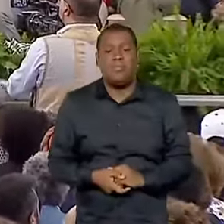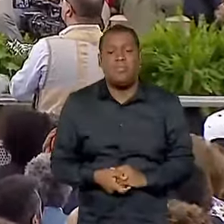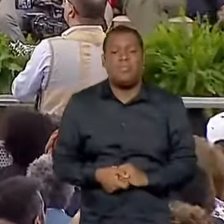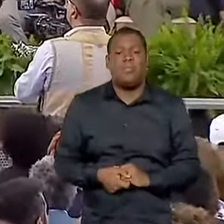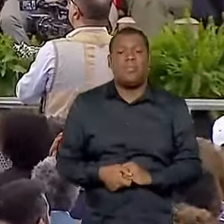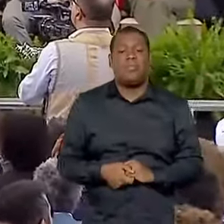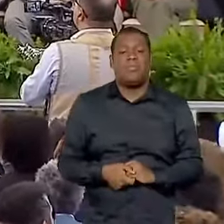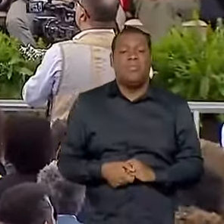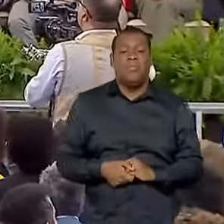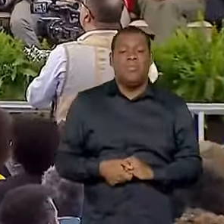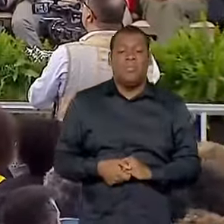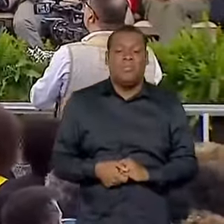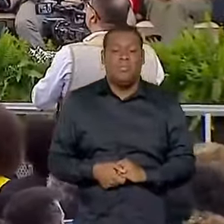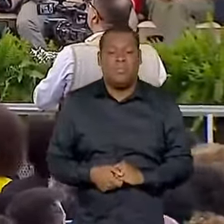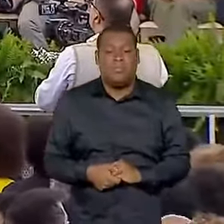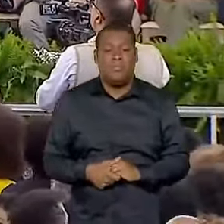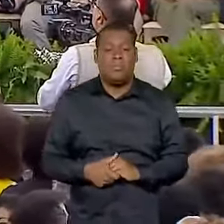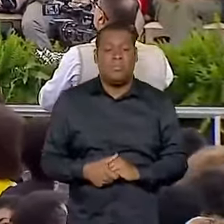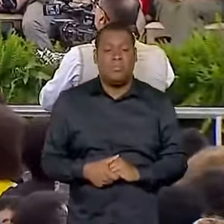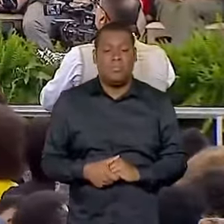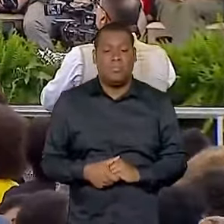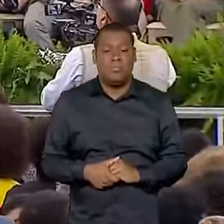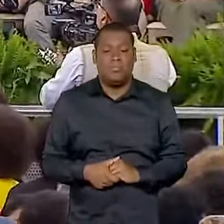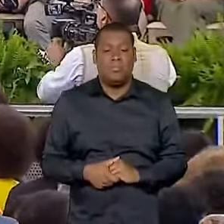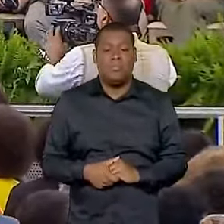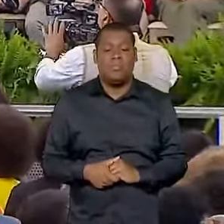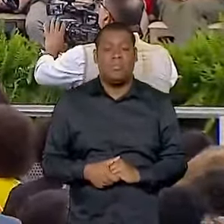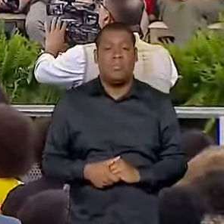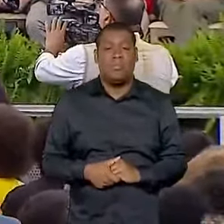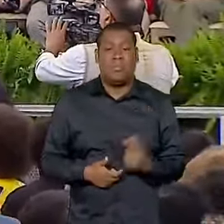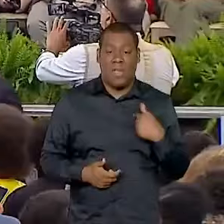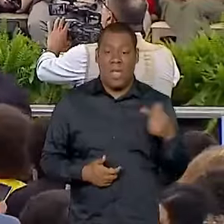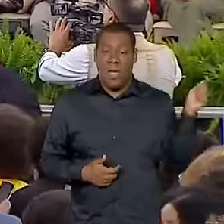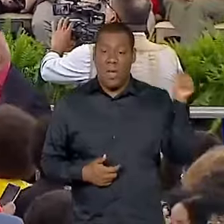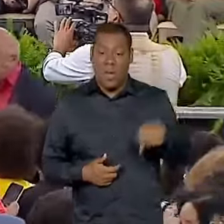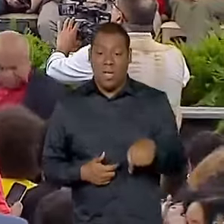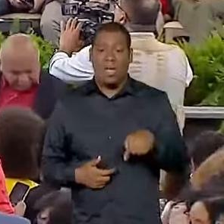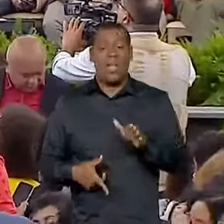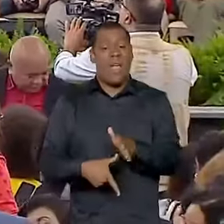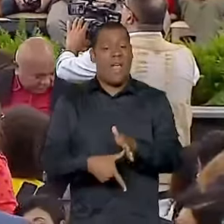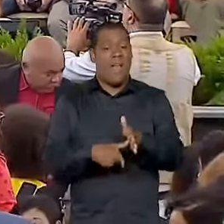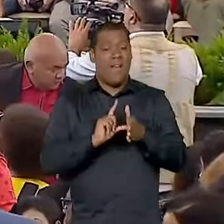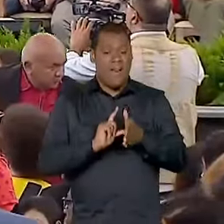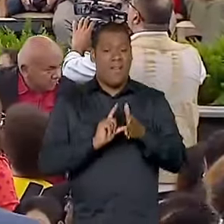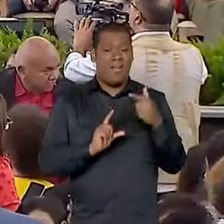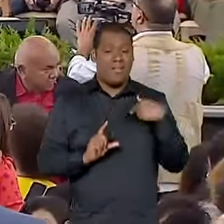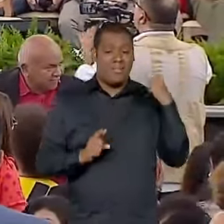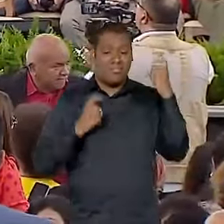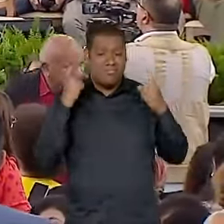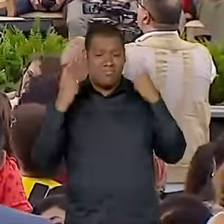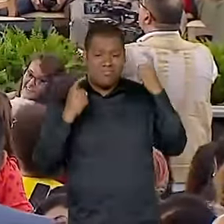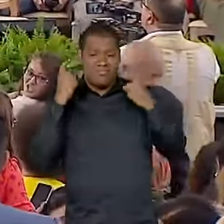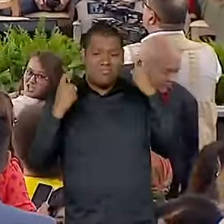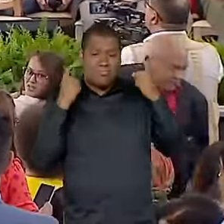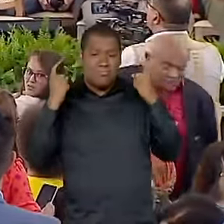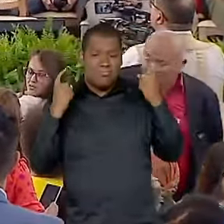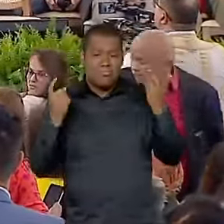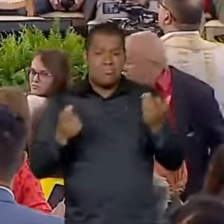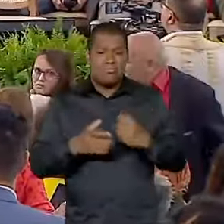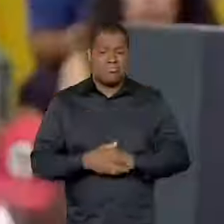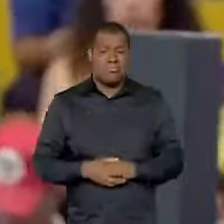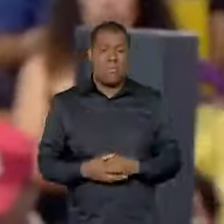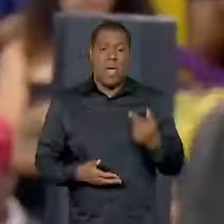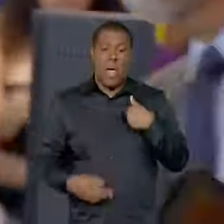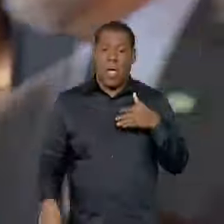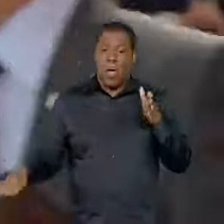Bem, eu, antes de vir para cá, eu estava preocupado, e quando